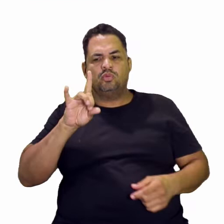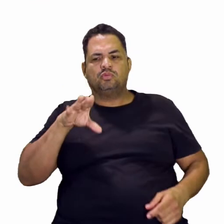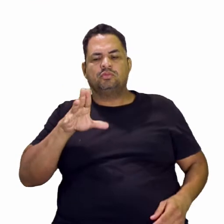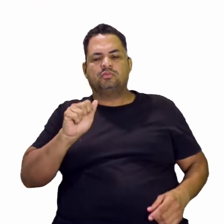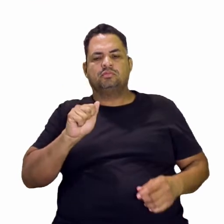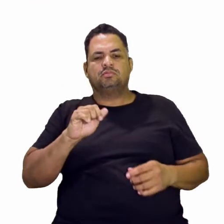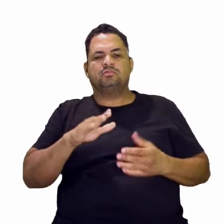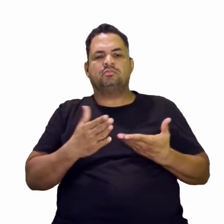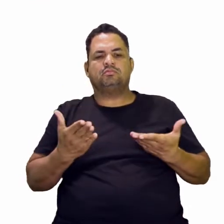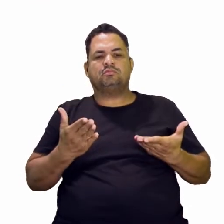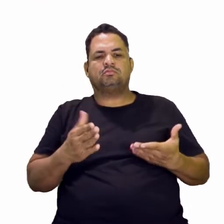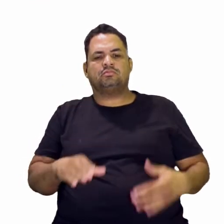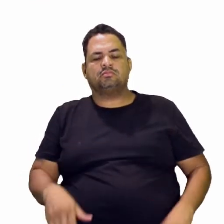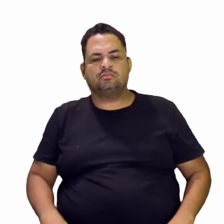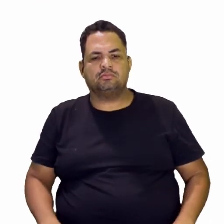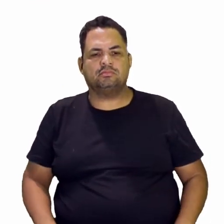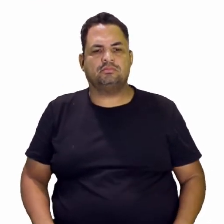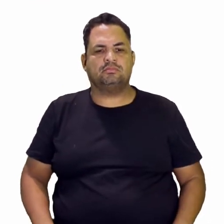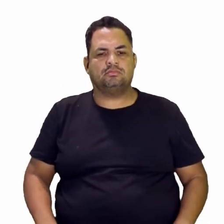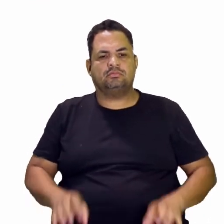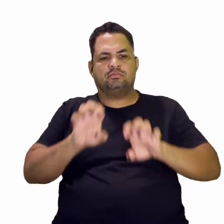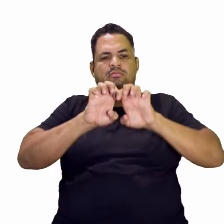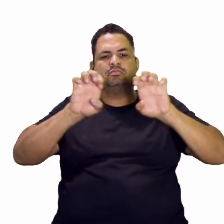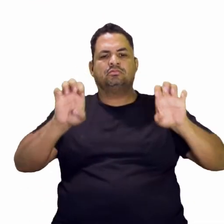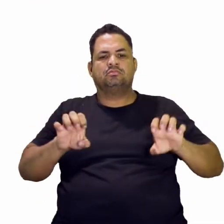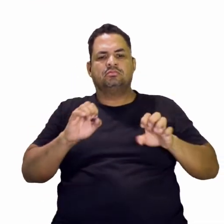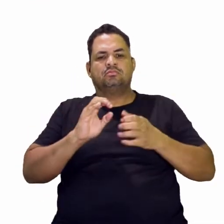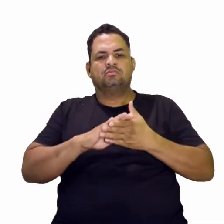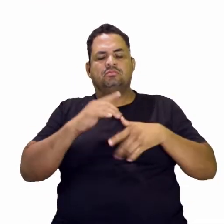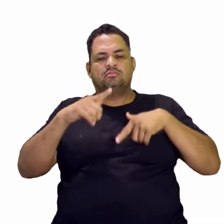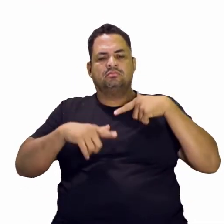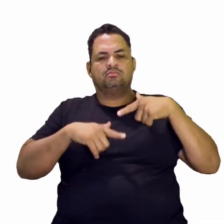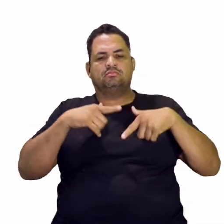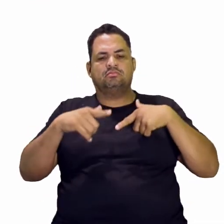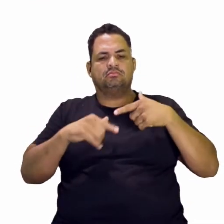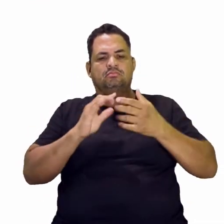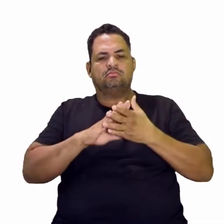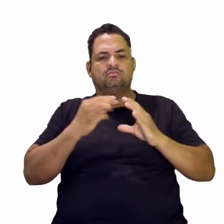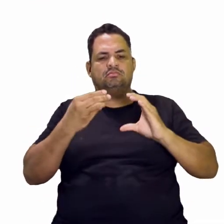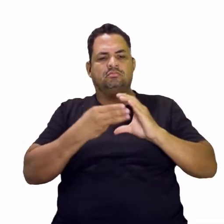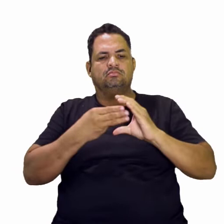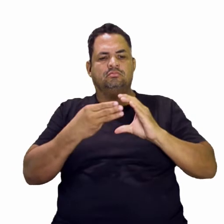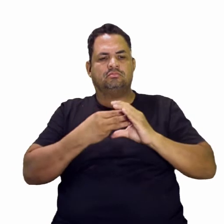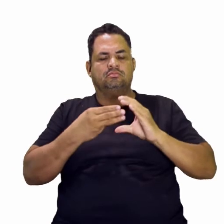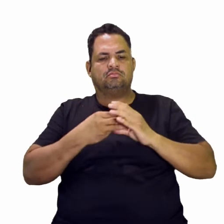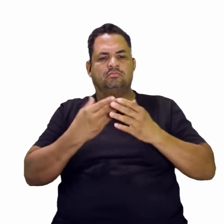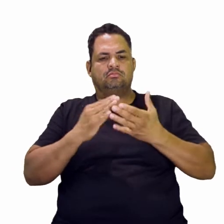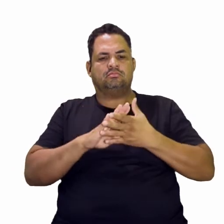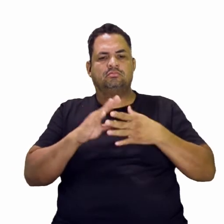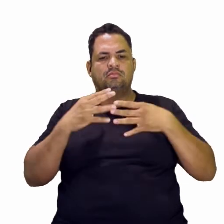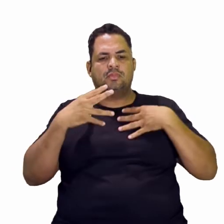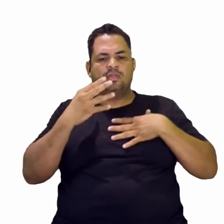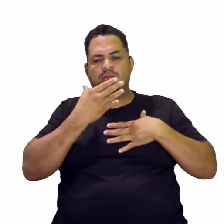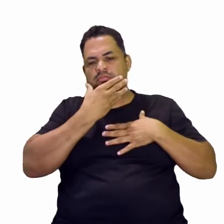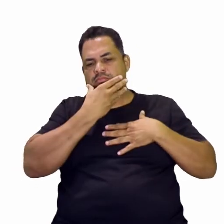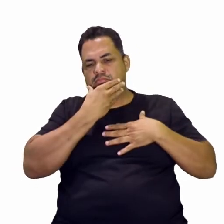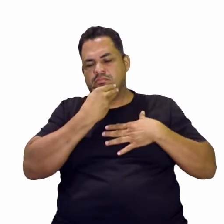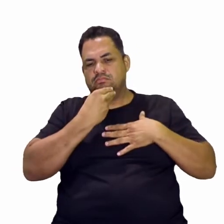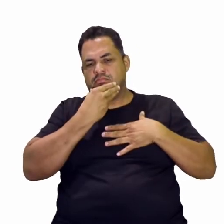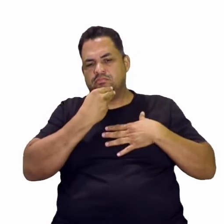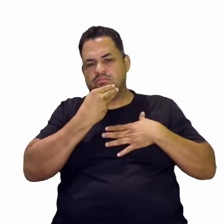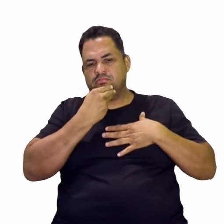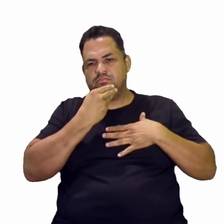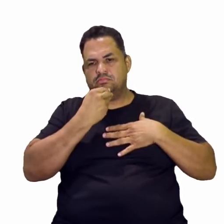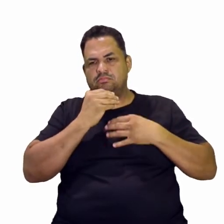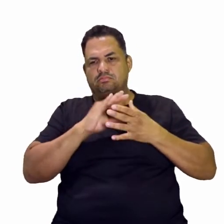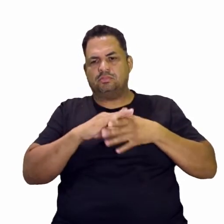As gônadas são as estruturas que produzem as células reprodutivas, ou seja, no homem nós temos as gônadas como